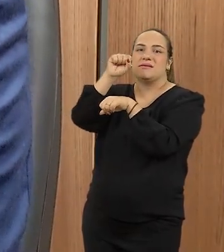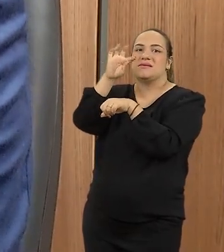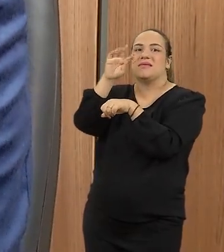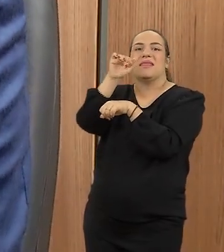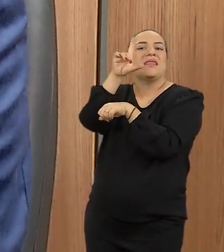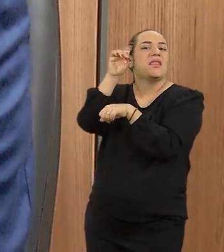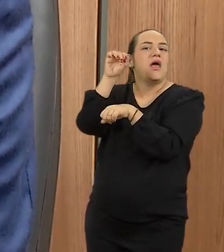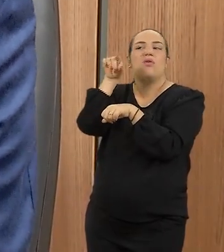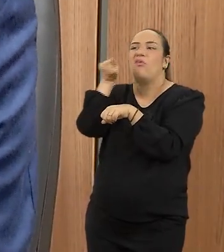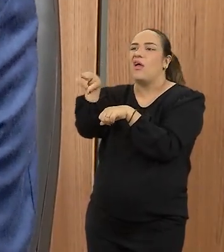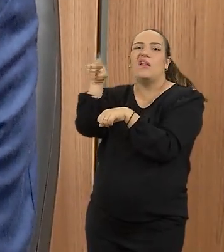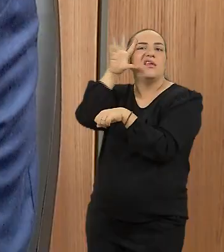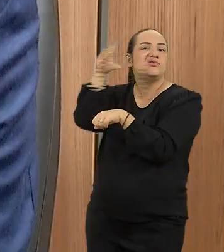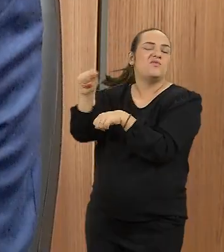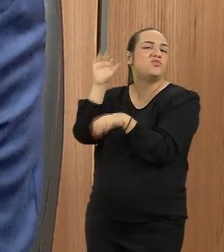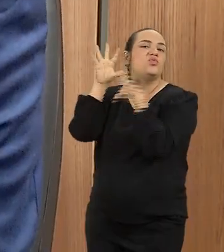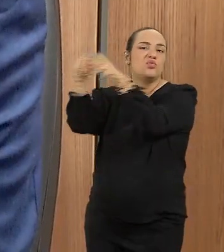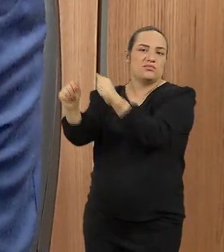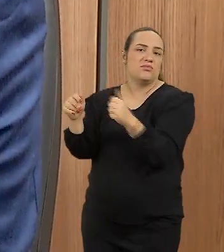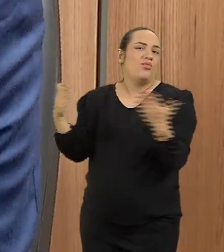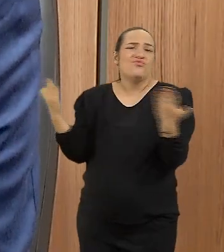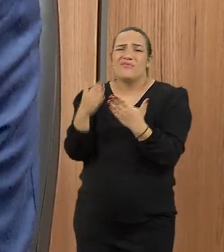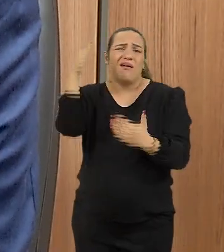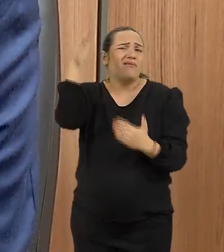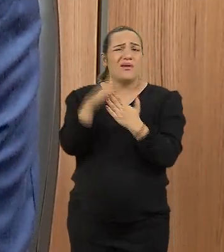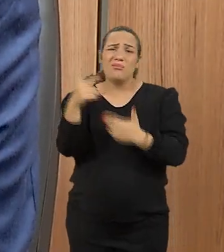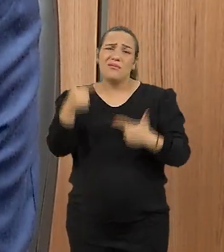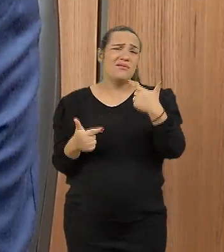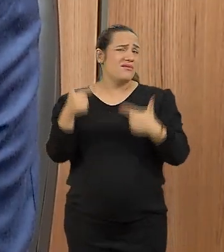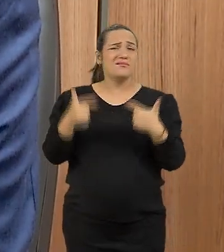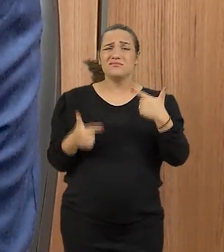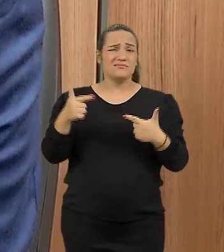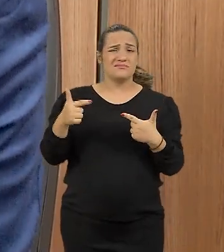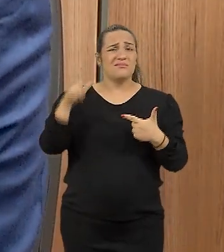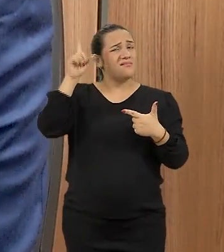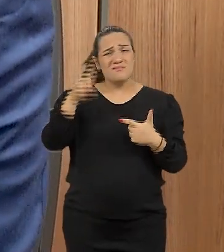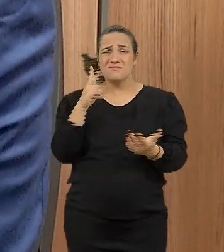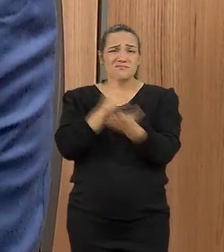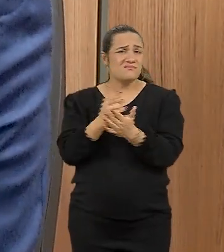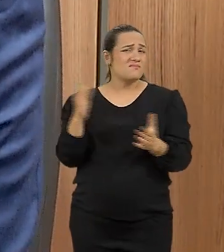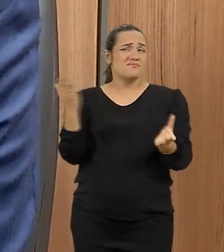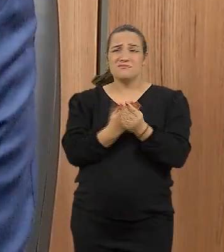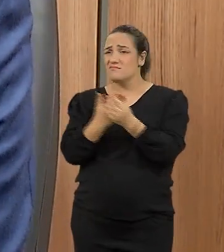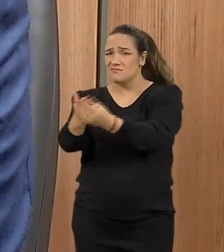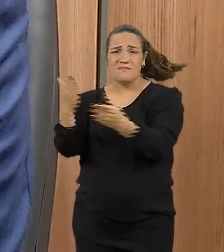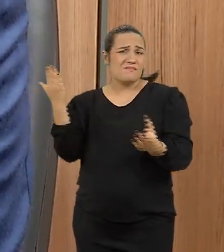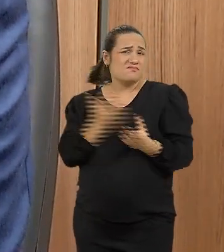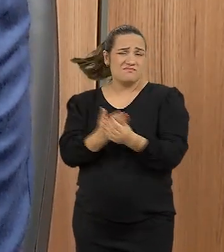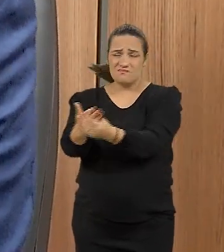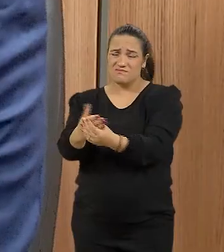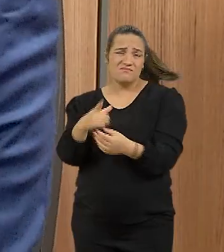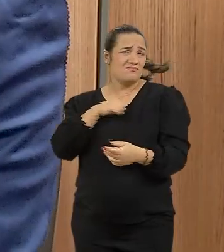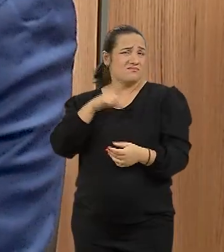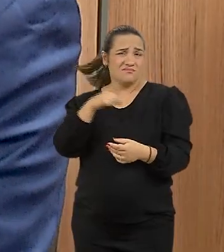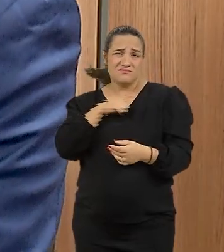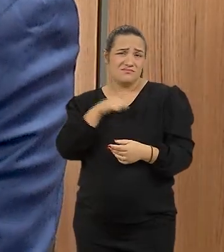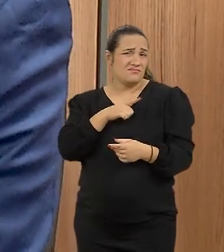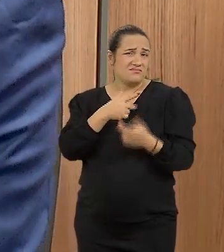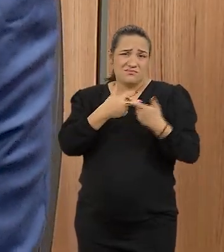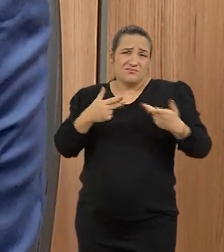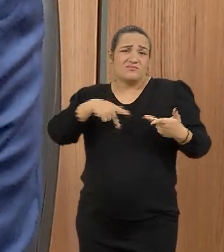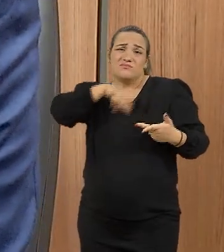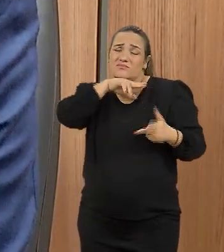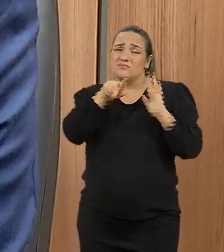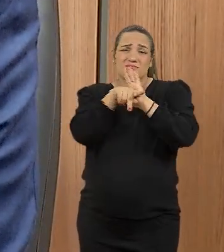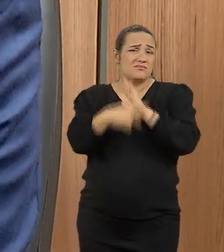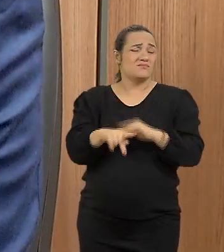se judicializa hoje. Até a questão política está judicializada hoje, com reflexos gravíssimos para o próprio Poder Judiciário e